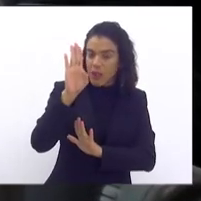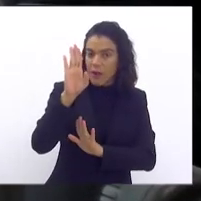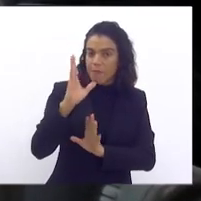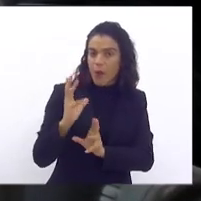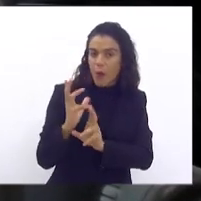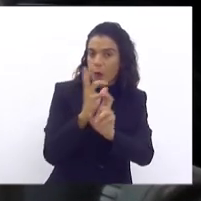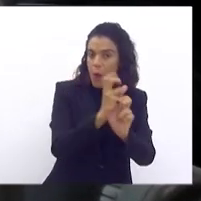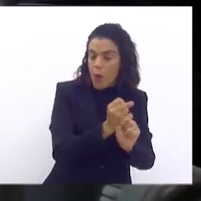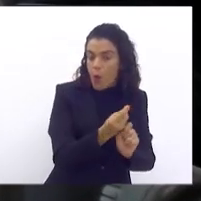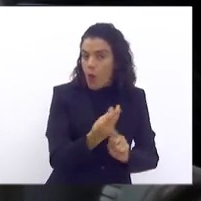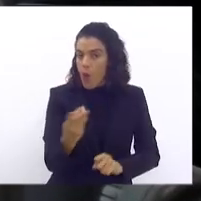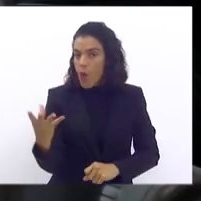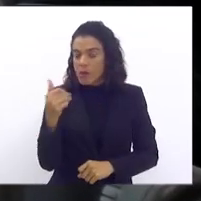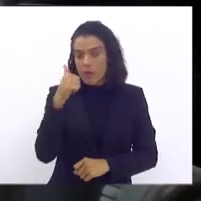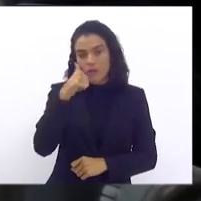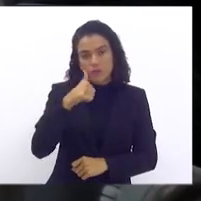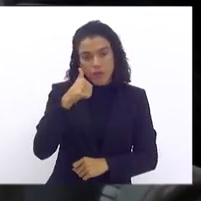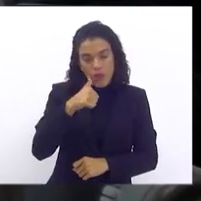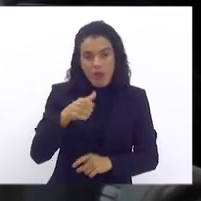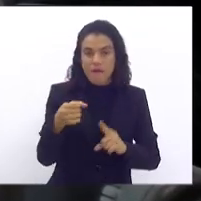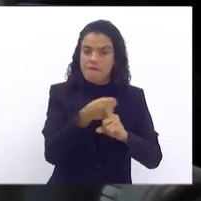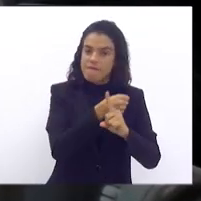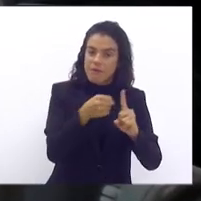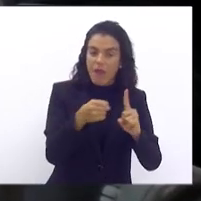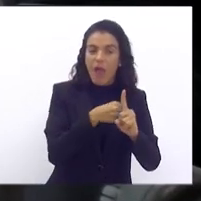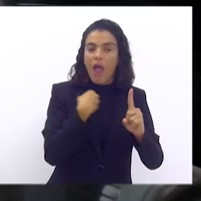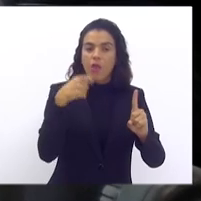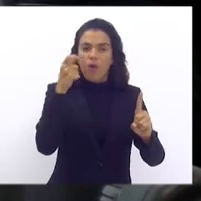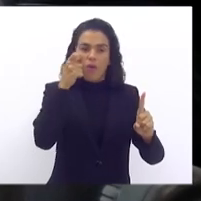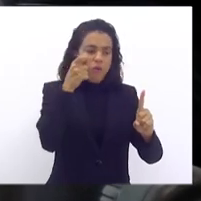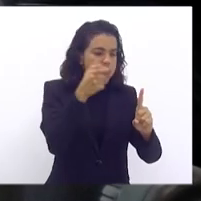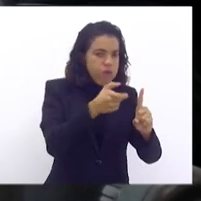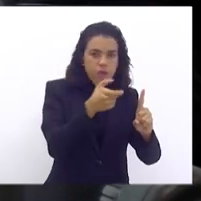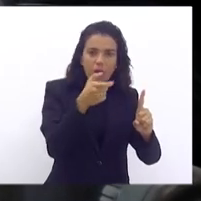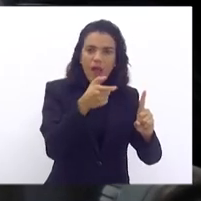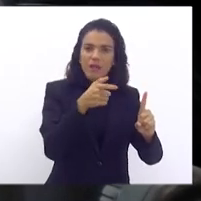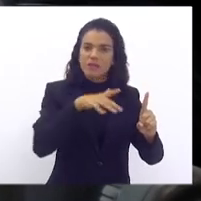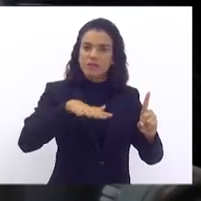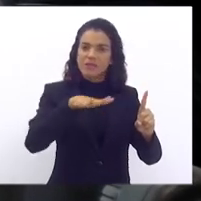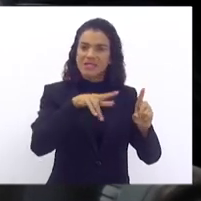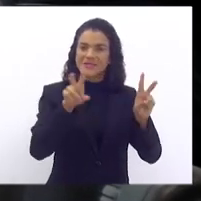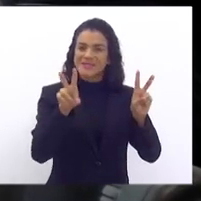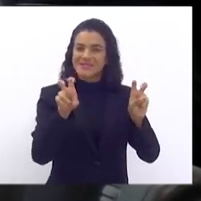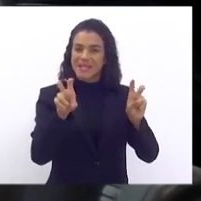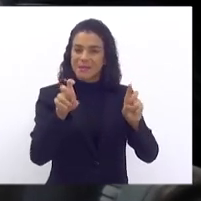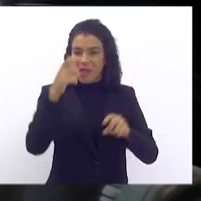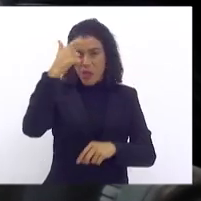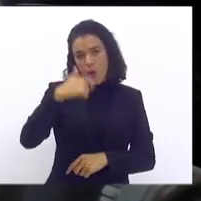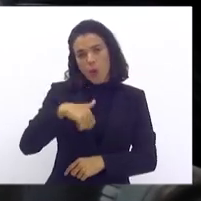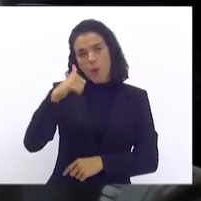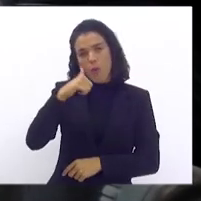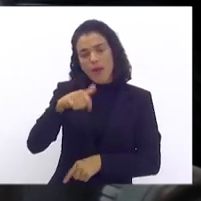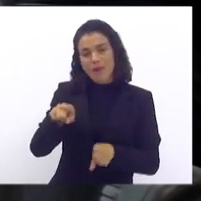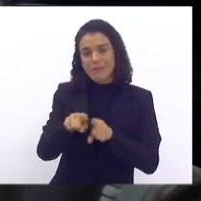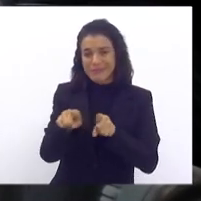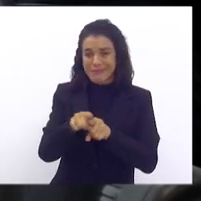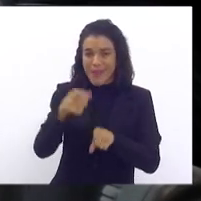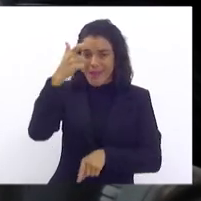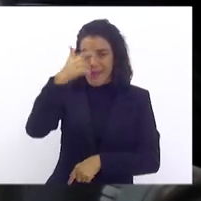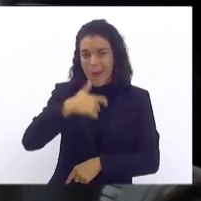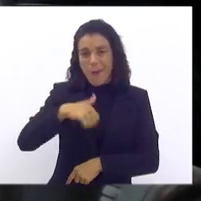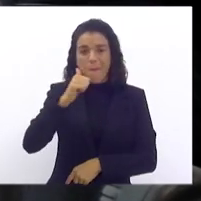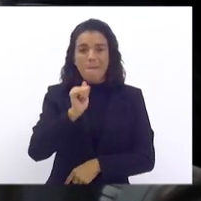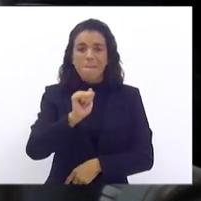dali, eu comecei realmente a me interessar muito pelo tema, não apenas como mulher, mas também como mãe